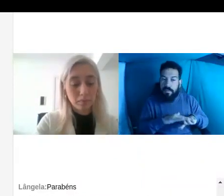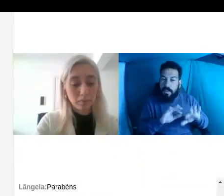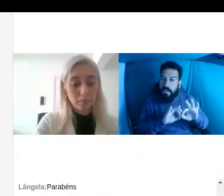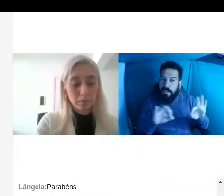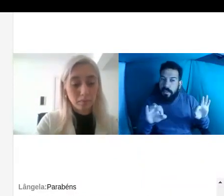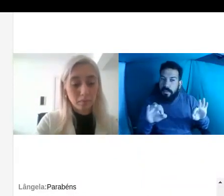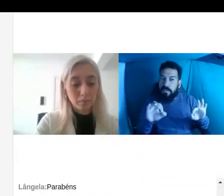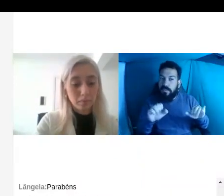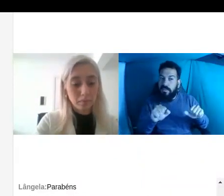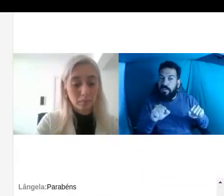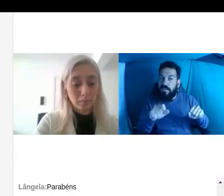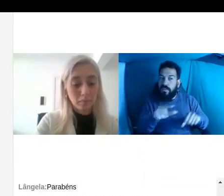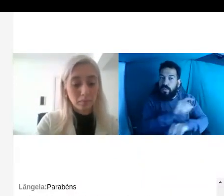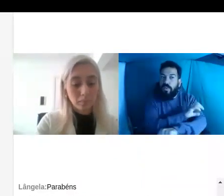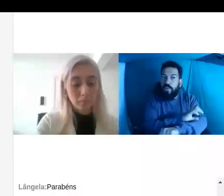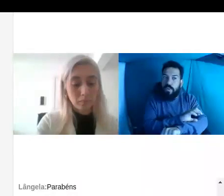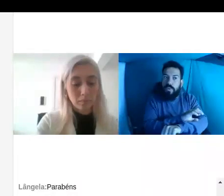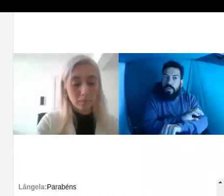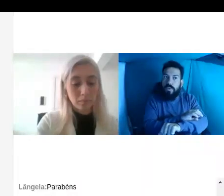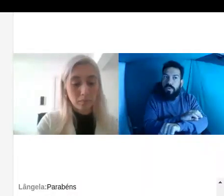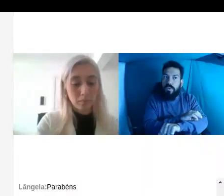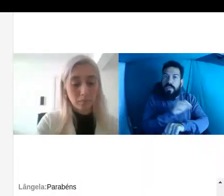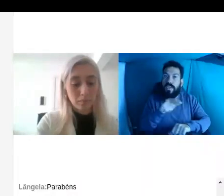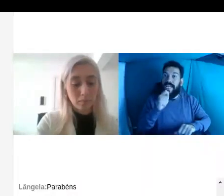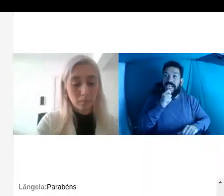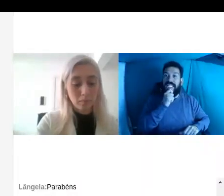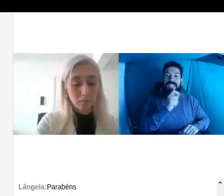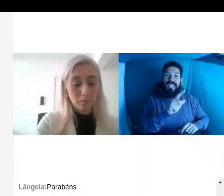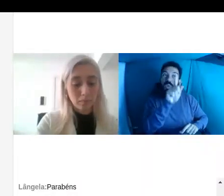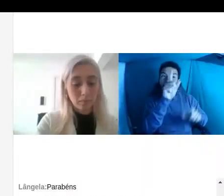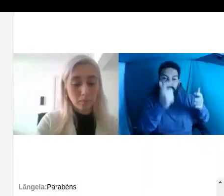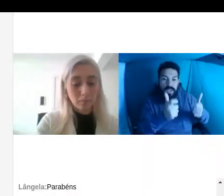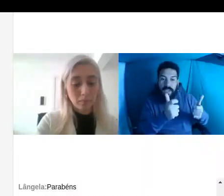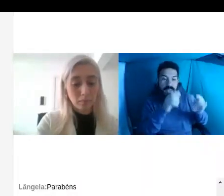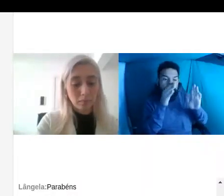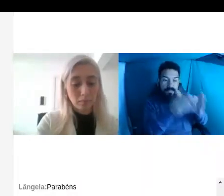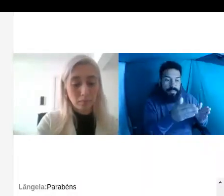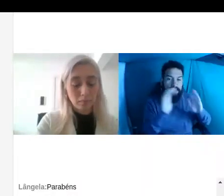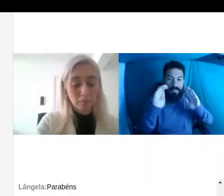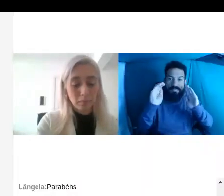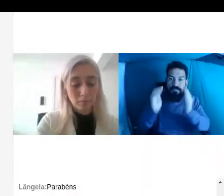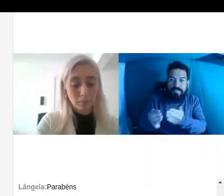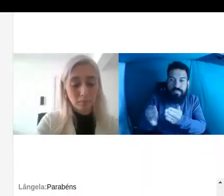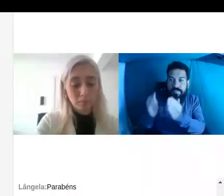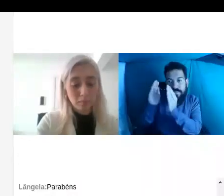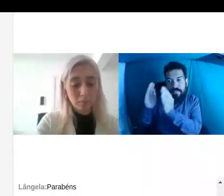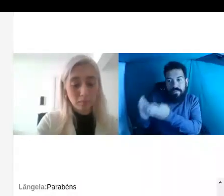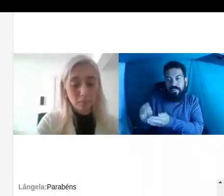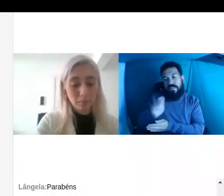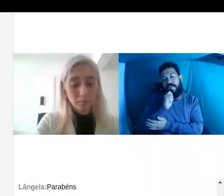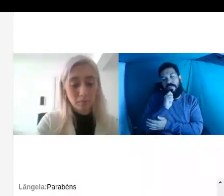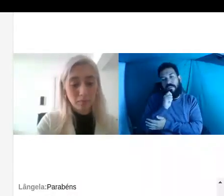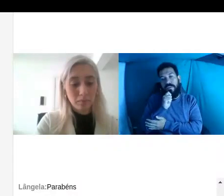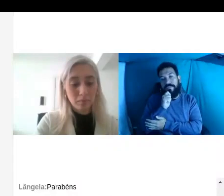E são iniciativas muito pontuais ainda. E muitas vezes não